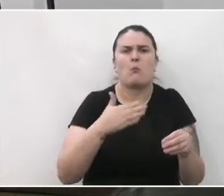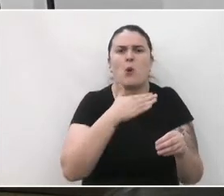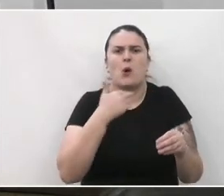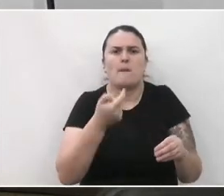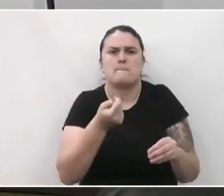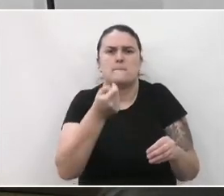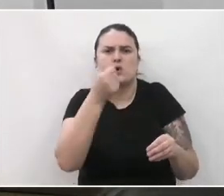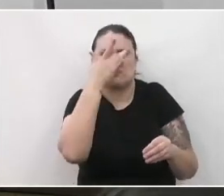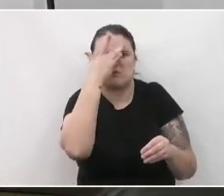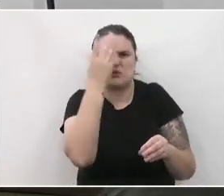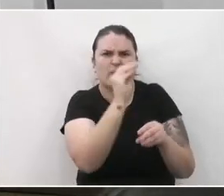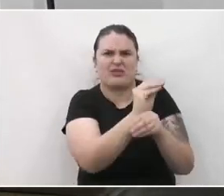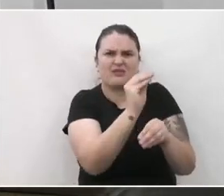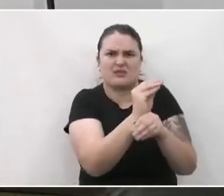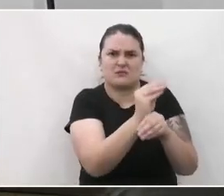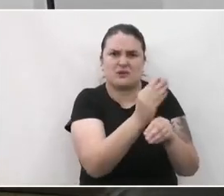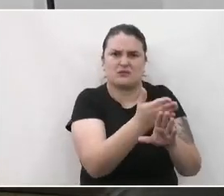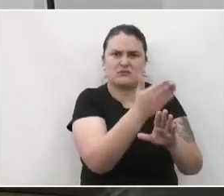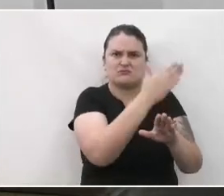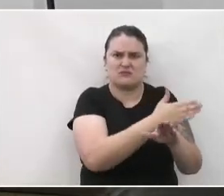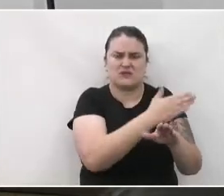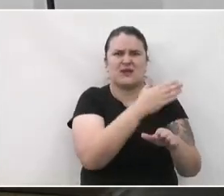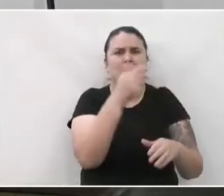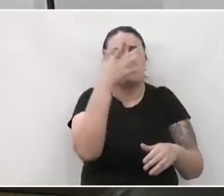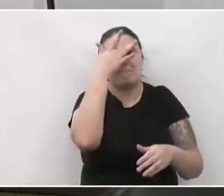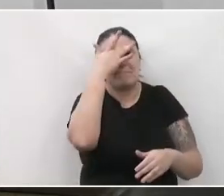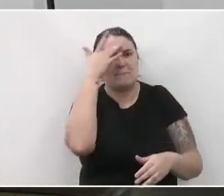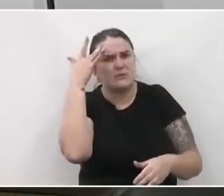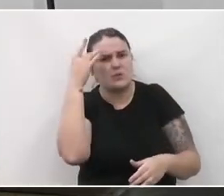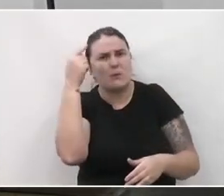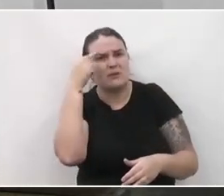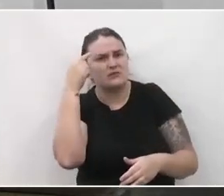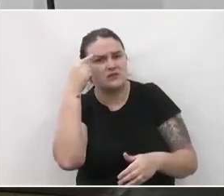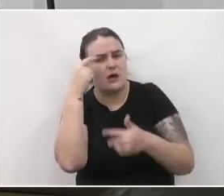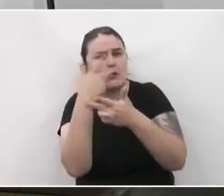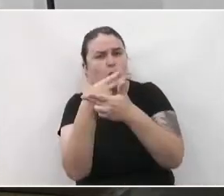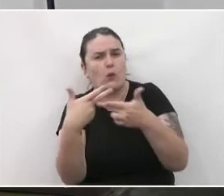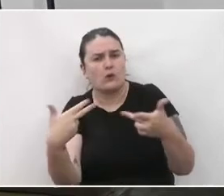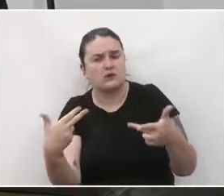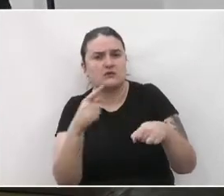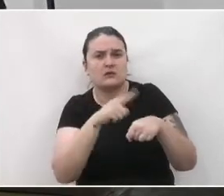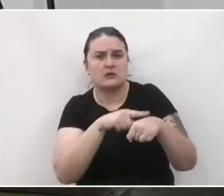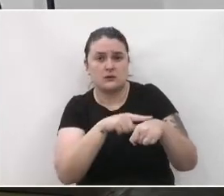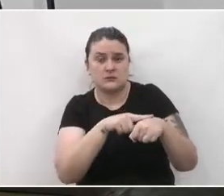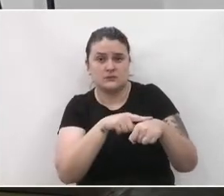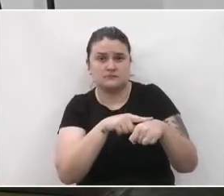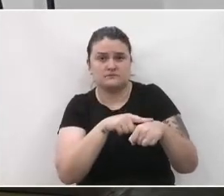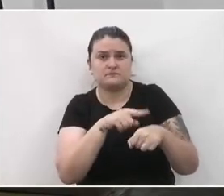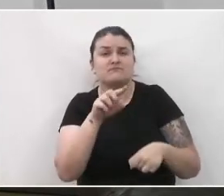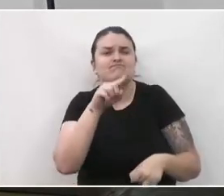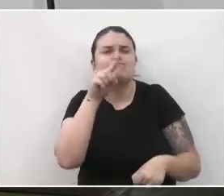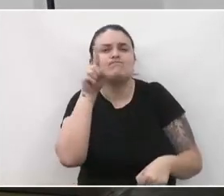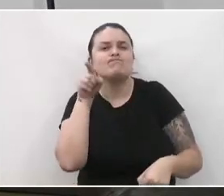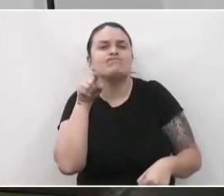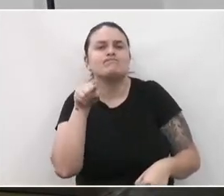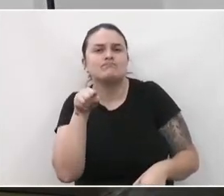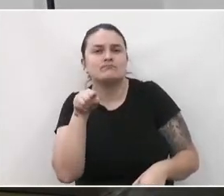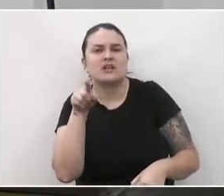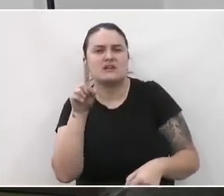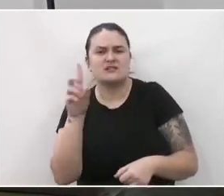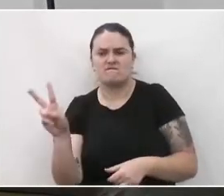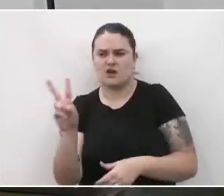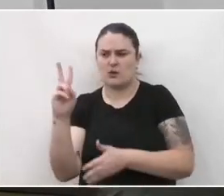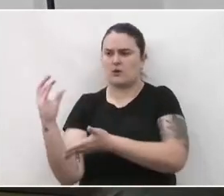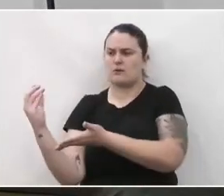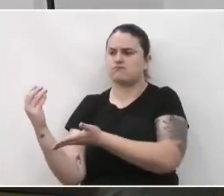tratamento precoce? São essas coisas que nós temos que considerar nesse momento. Será que, com esse valor, a